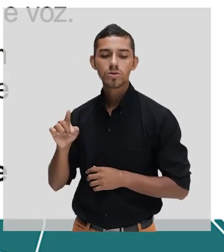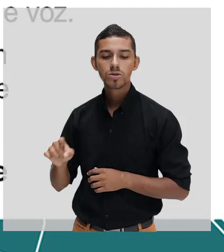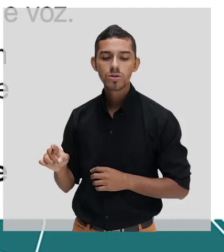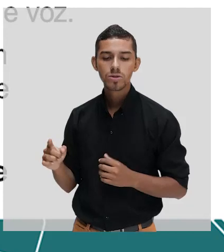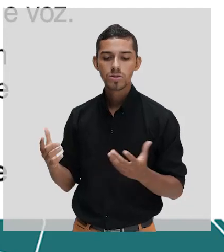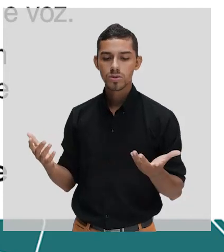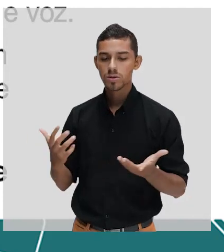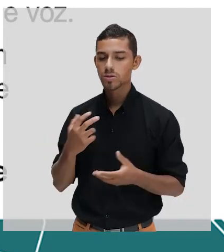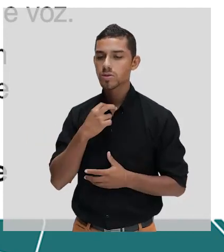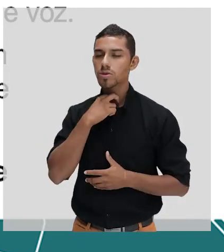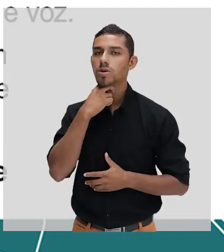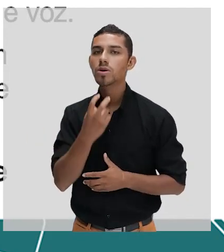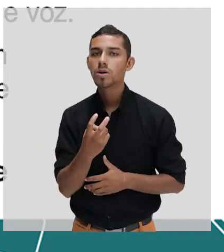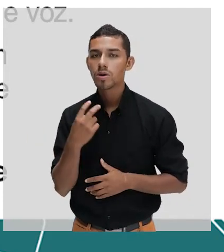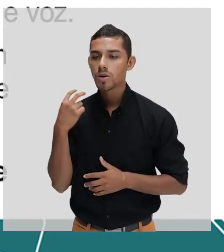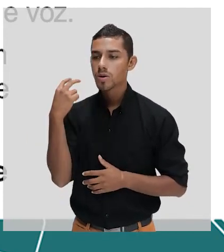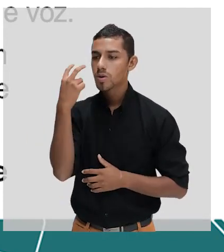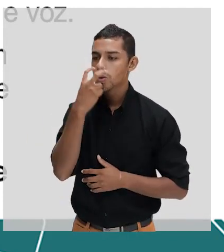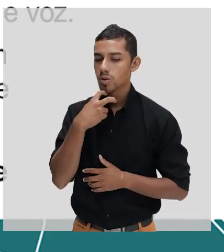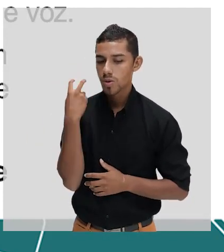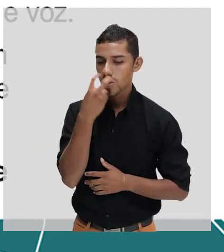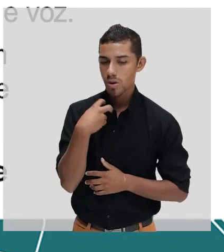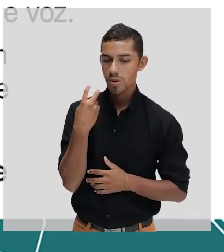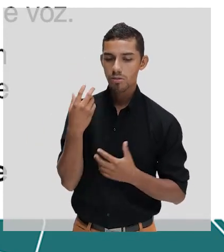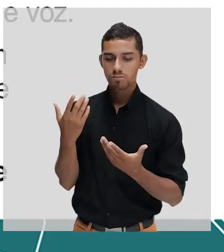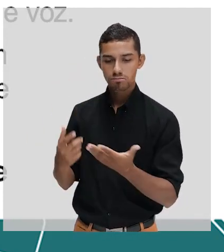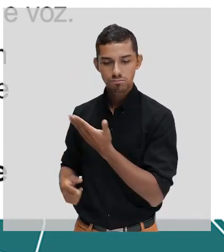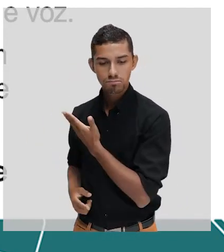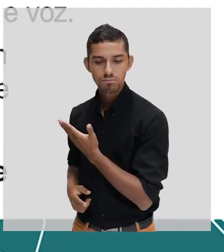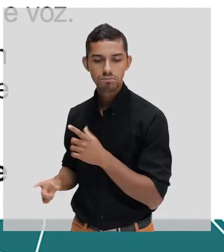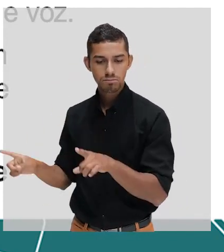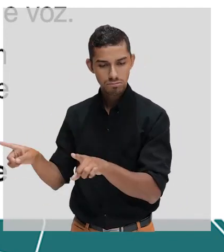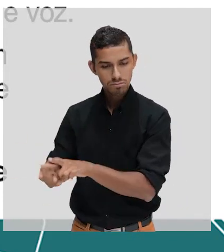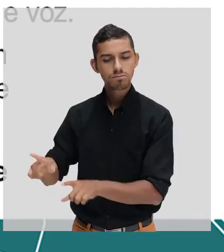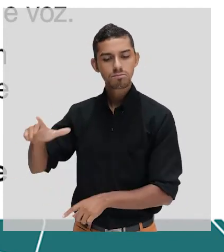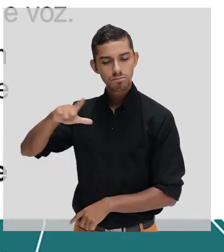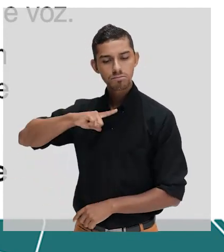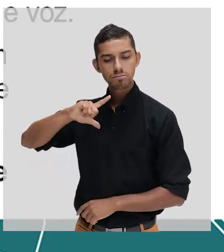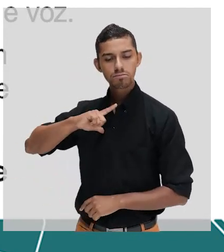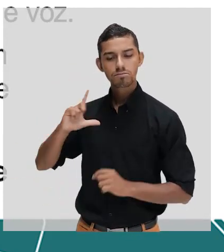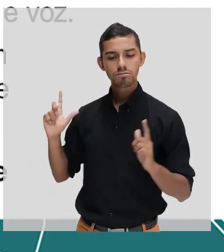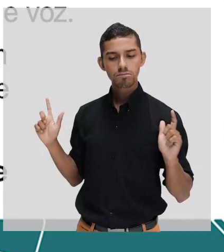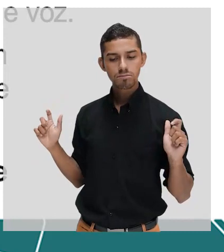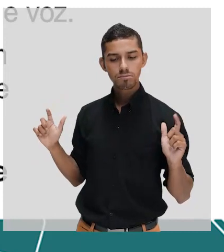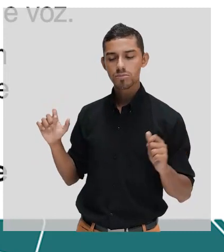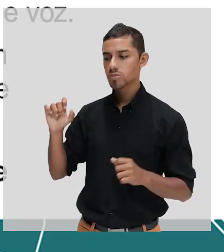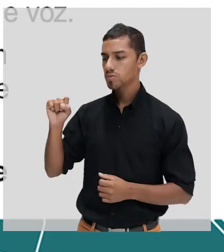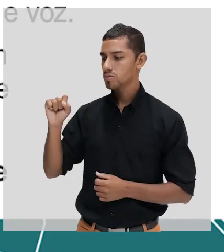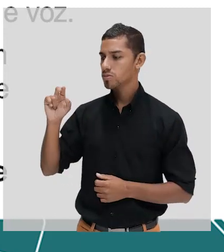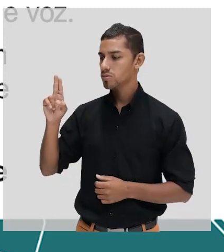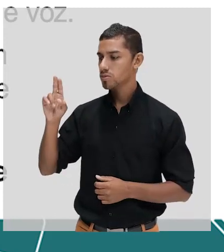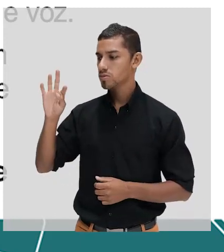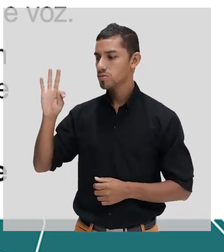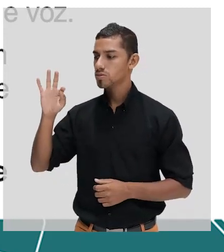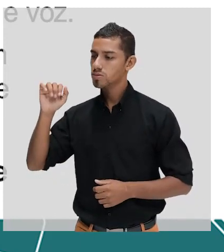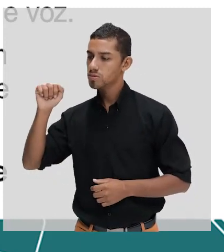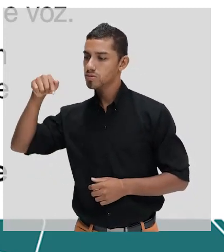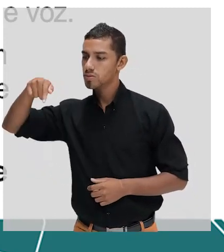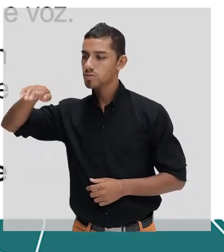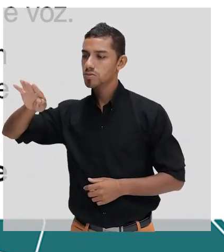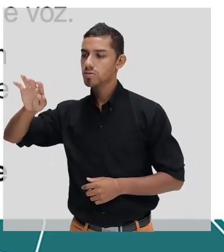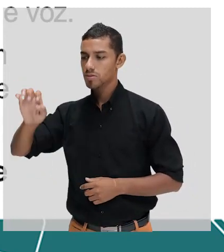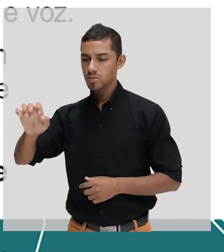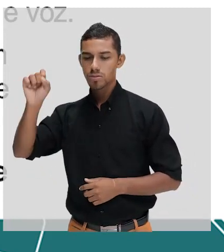que aqui no estado do Maranhão, nós somos maranhenses, nós temos sotaque sim. Né? Mas é claro, nós temos sotaque, eu tenho o maior